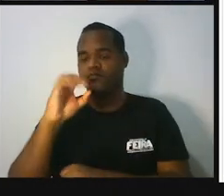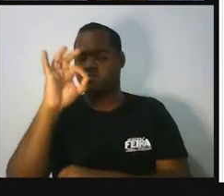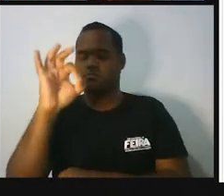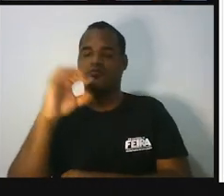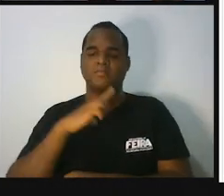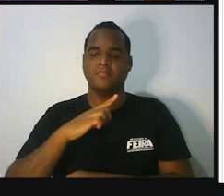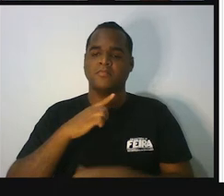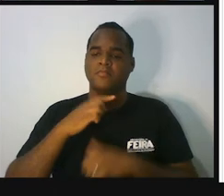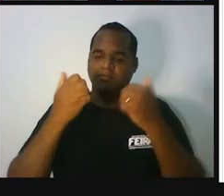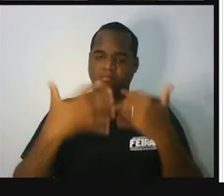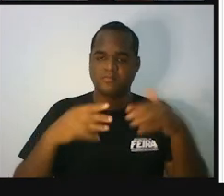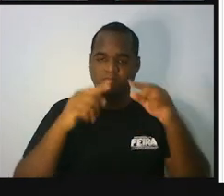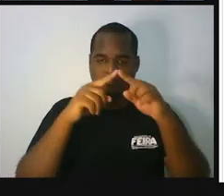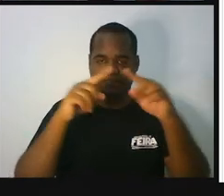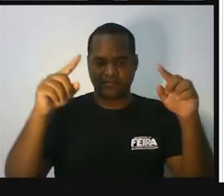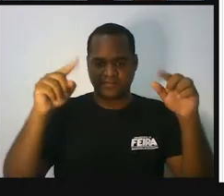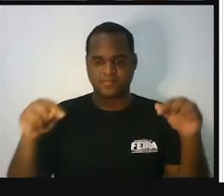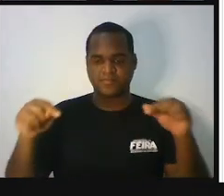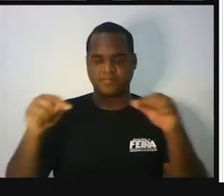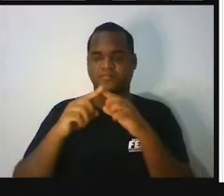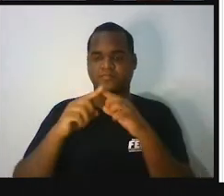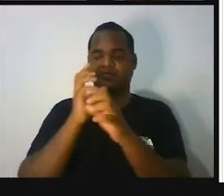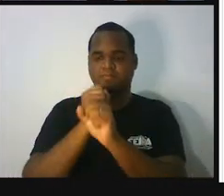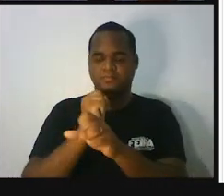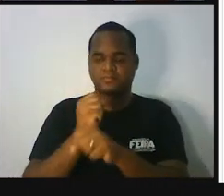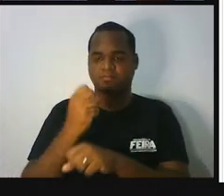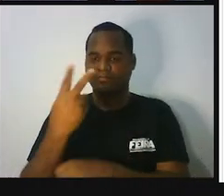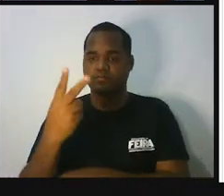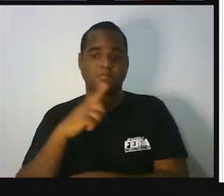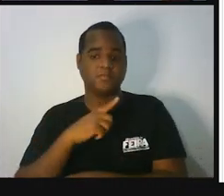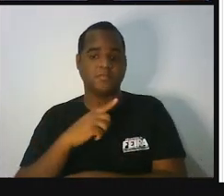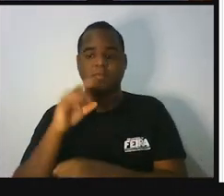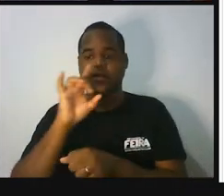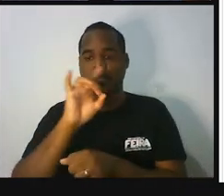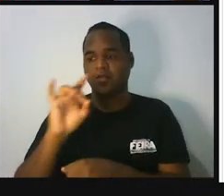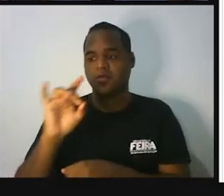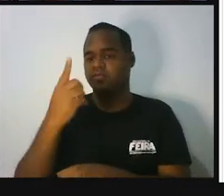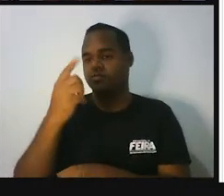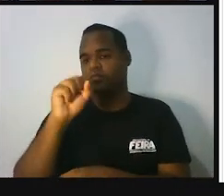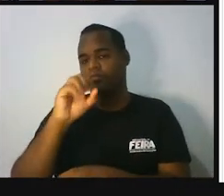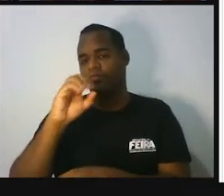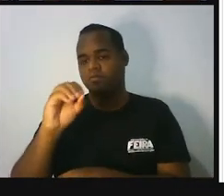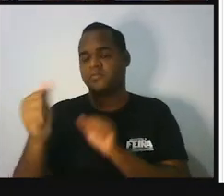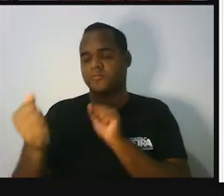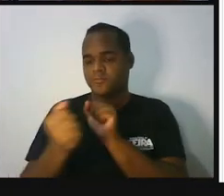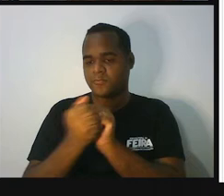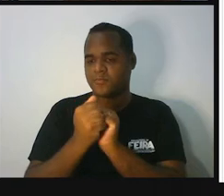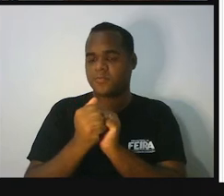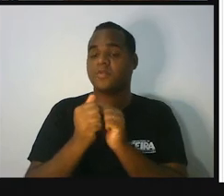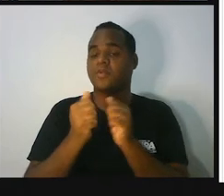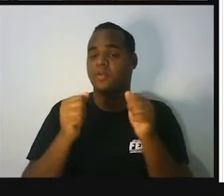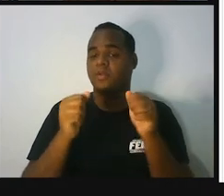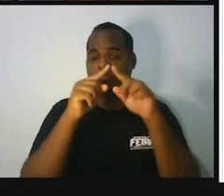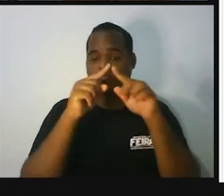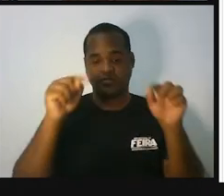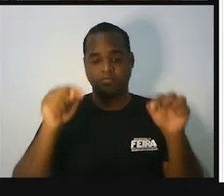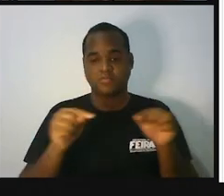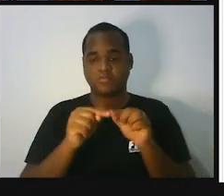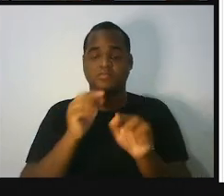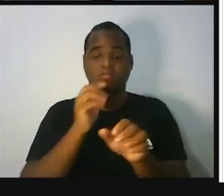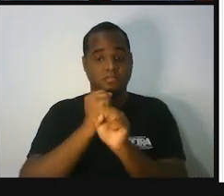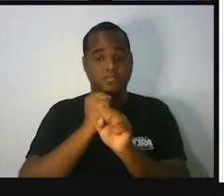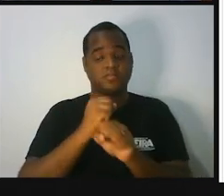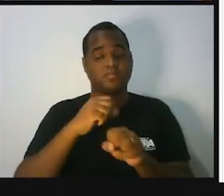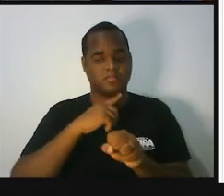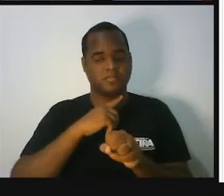No quadrado a gente tem dois. Cada um é 180. Então juntando os dois não tem que dar o quadrado? Então